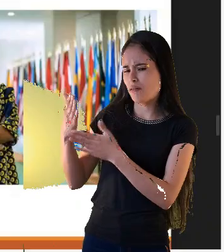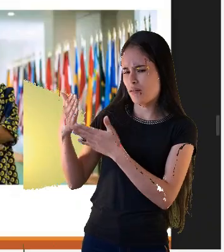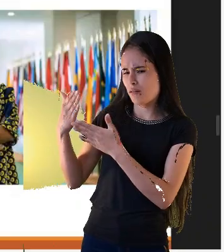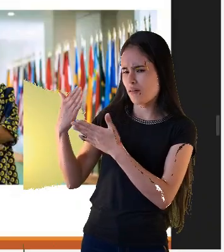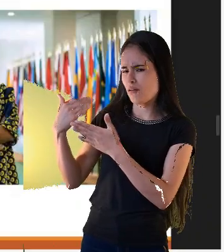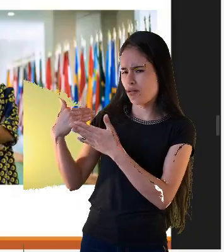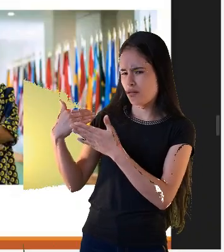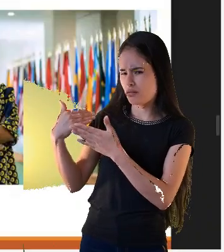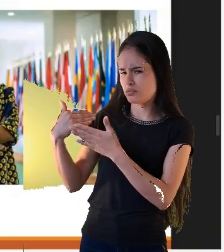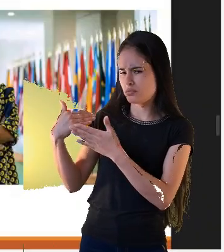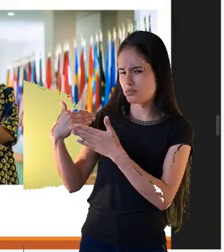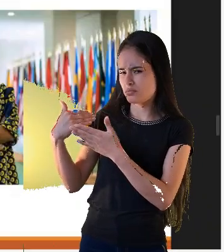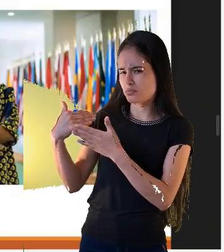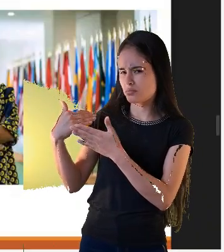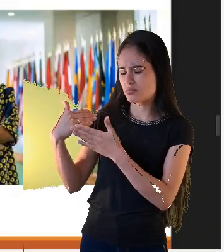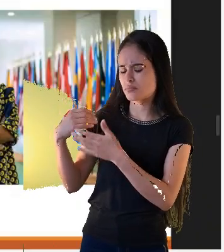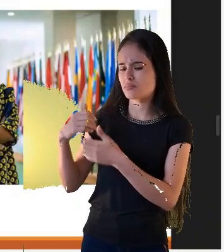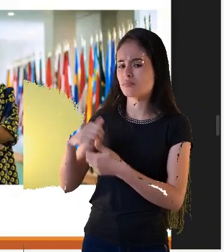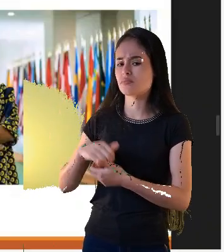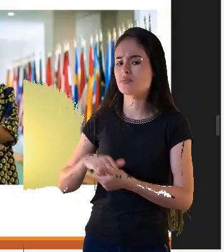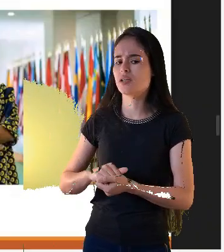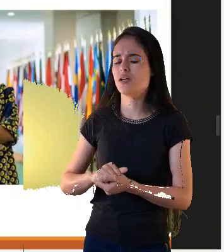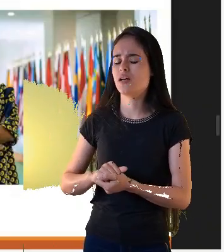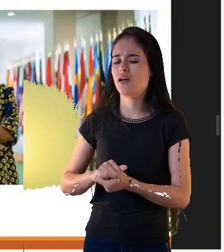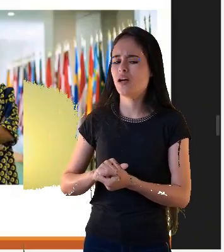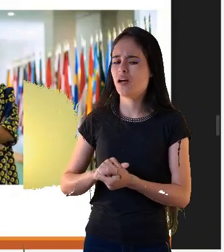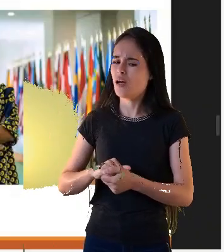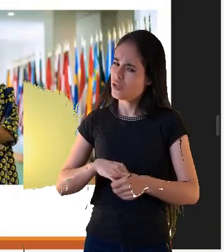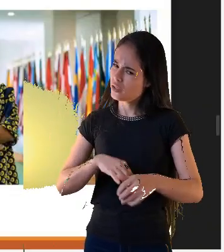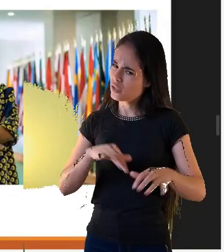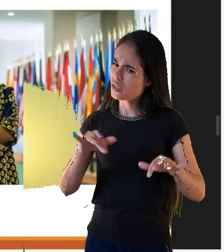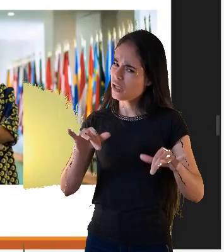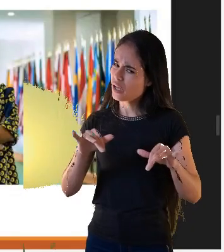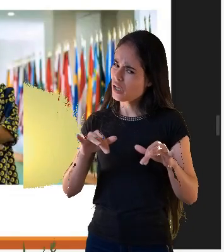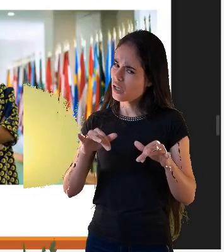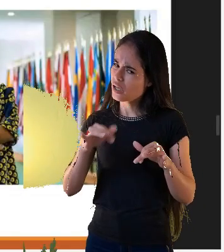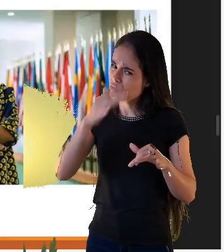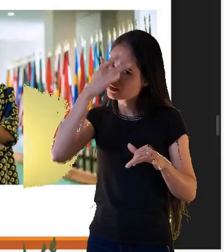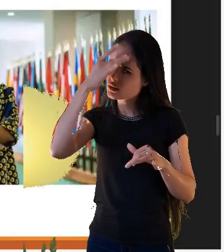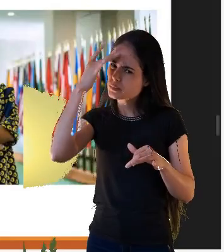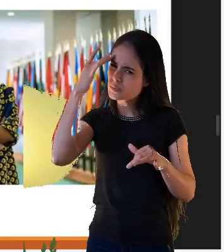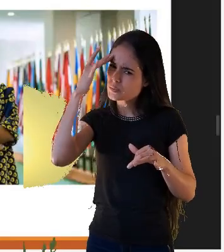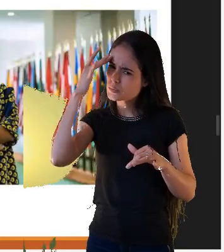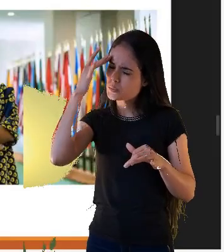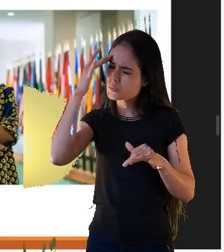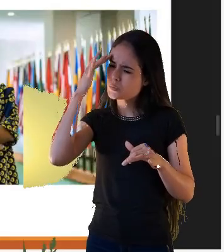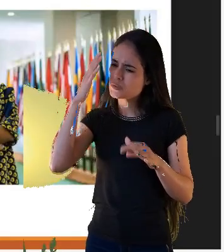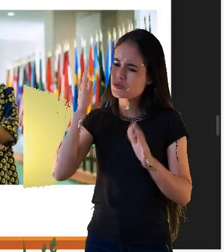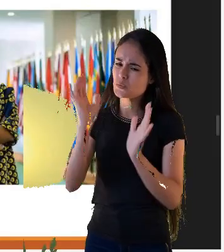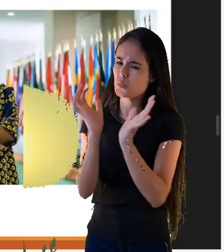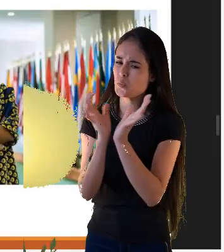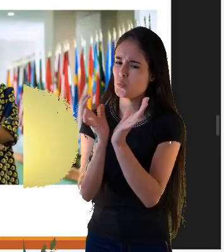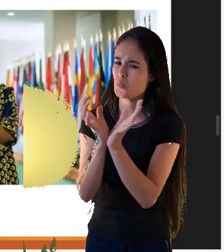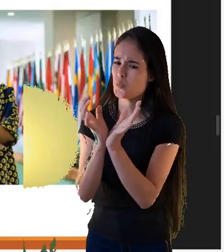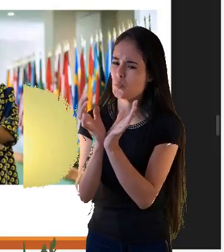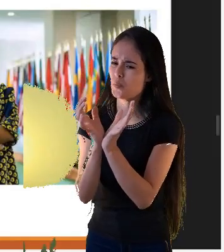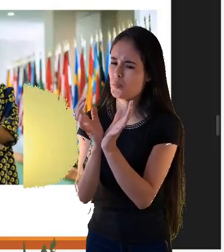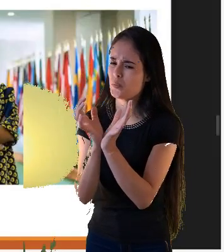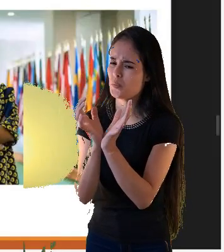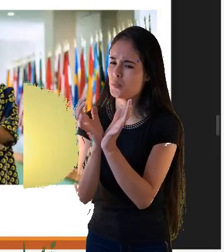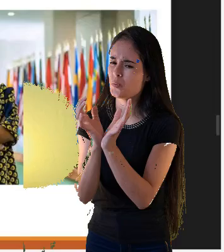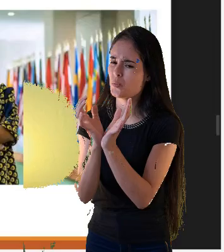governo Bolsonaro também, totalmente descaracterizado, e com o retorno, né, do governo Lula,